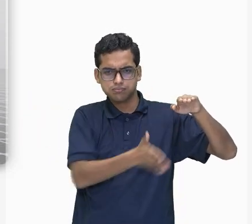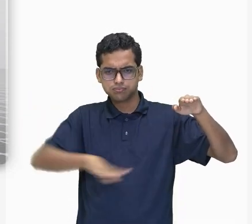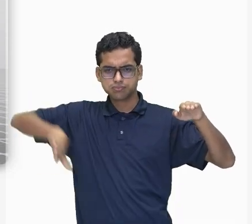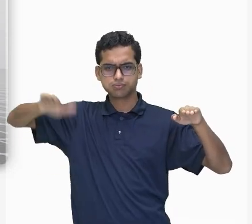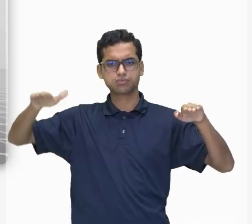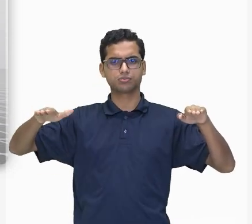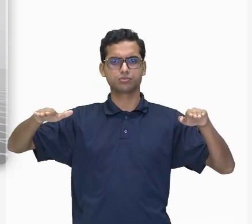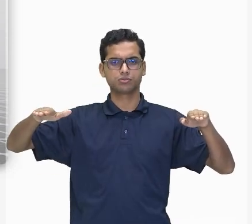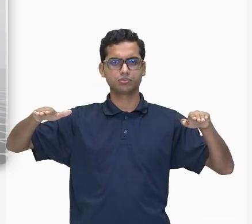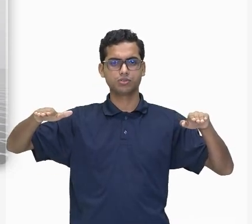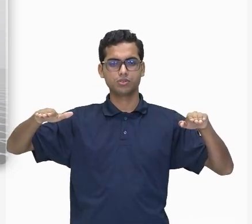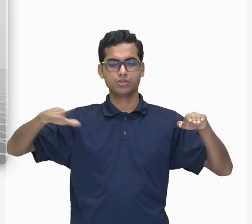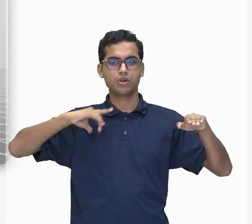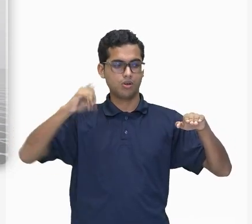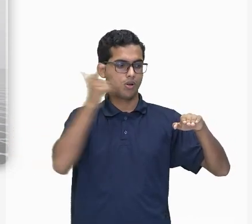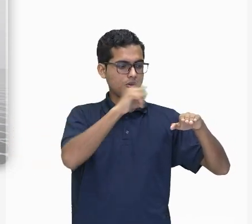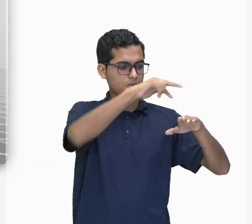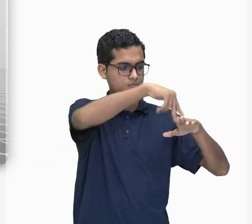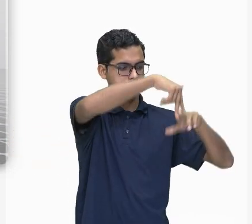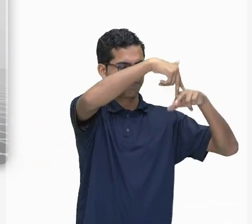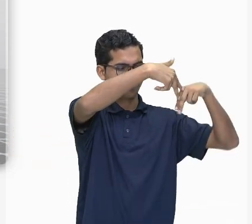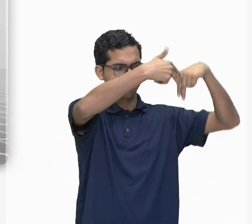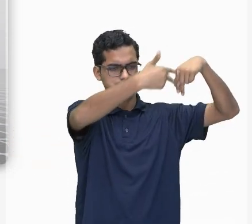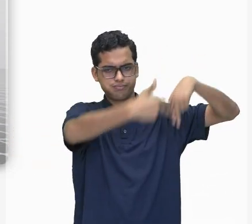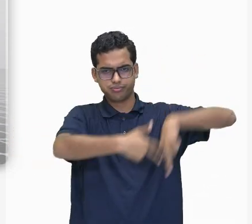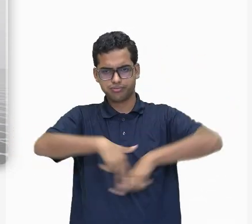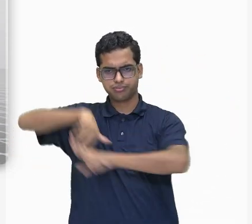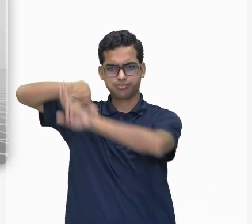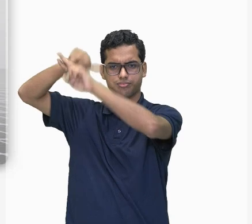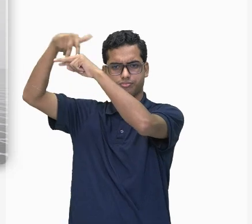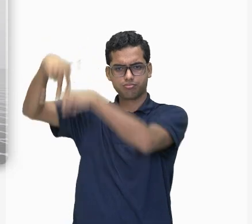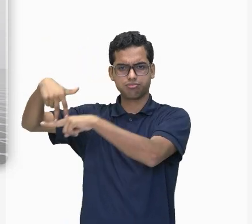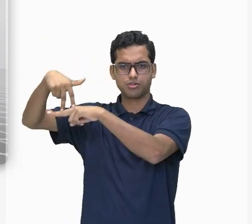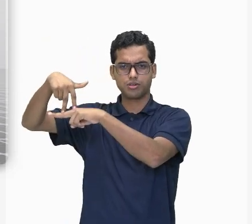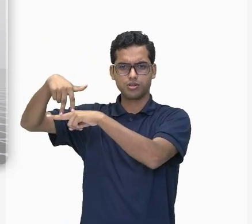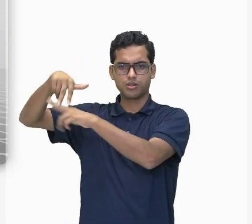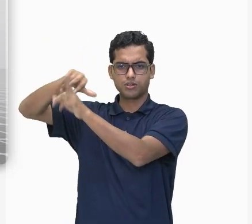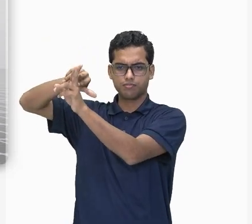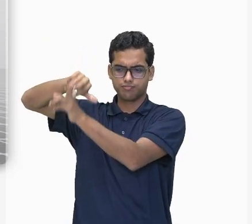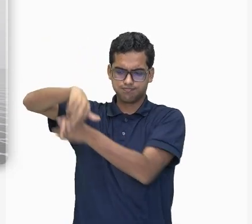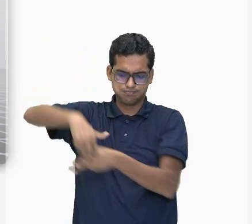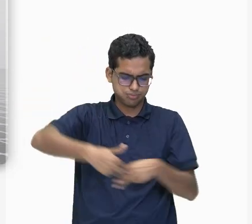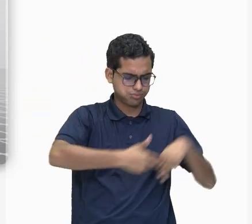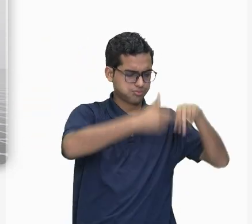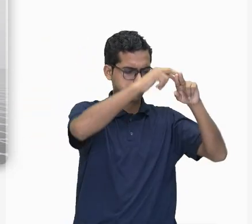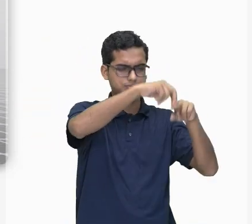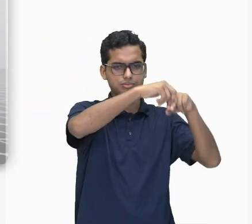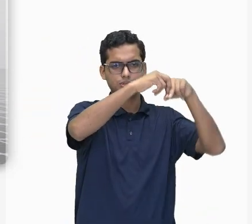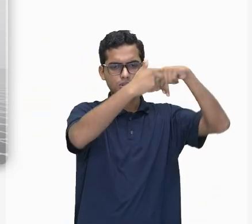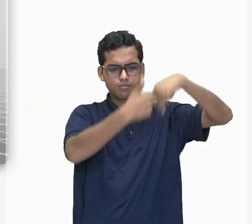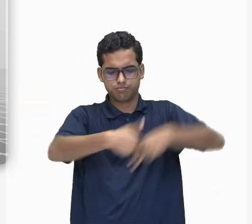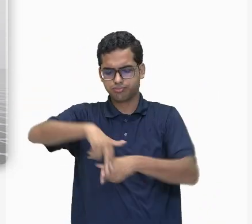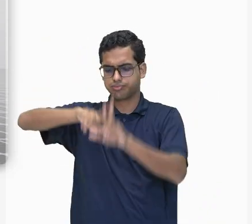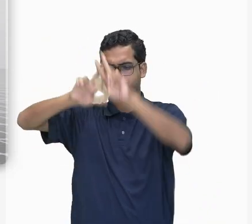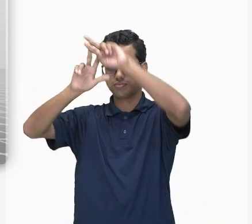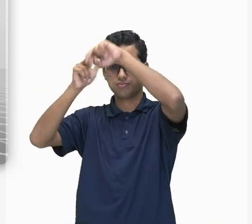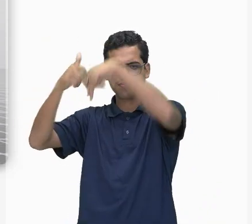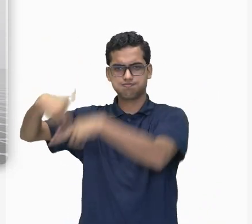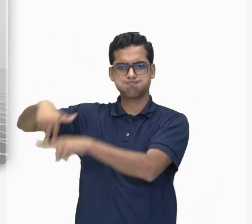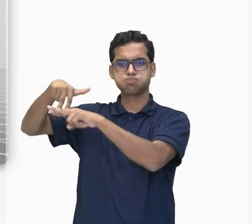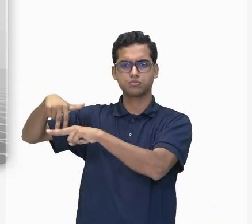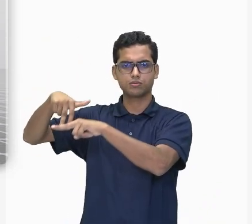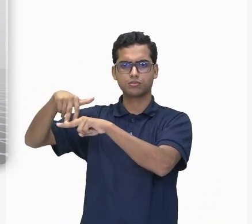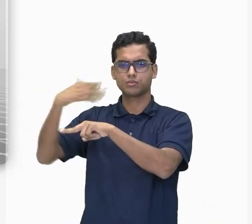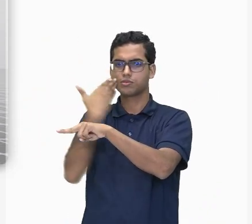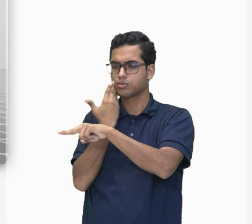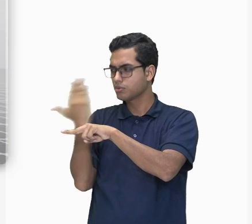descer a rampa e fazer todas as manobras. Quando ela está lá em cima, ela está com a energia potencial, tá?